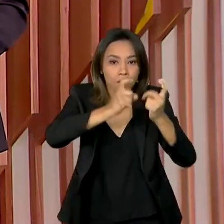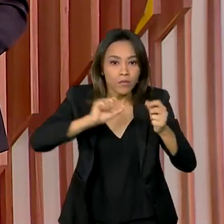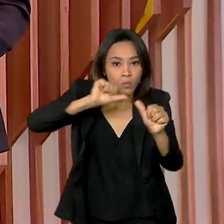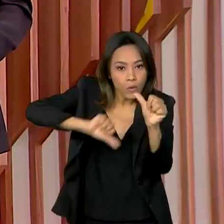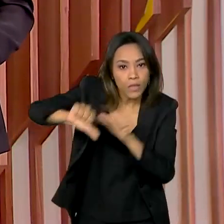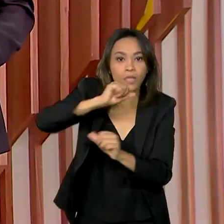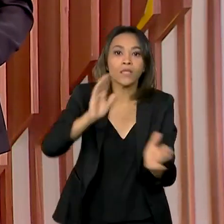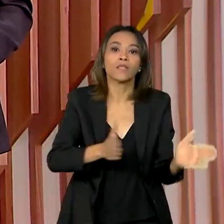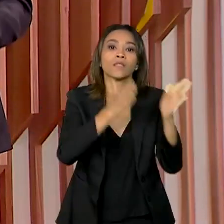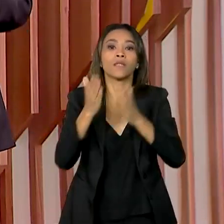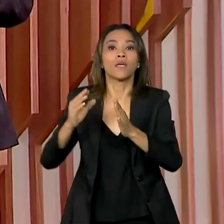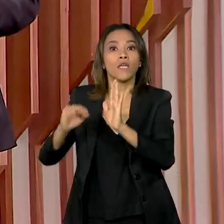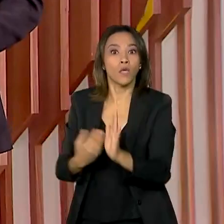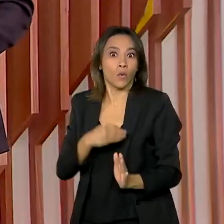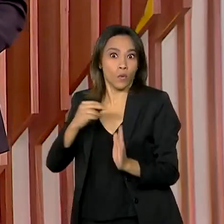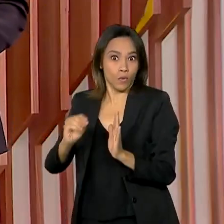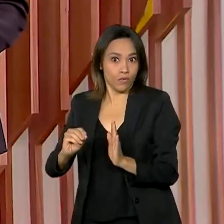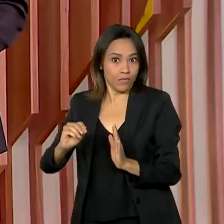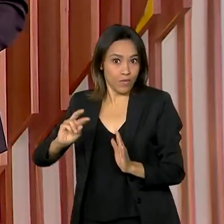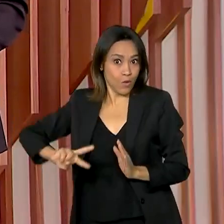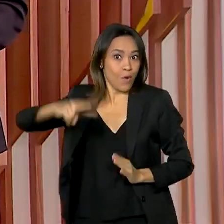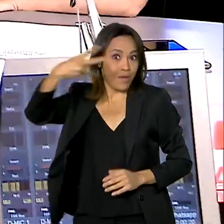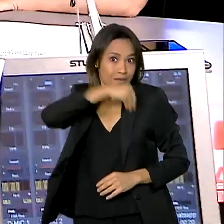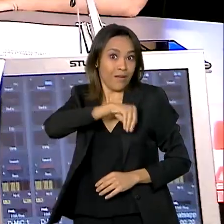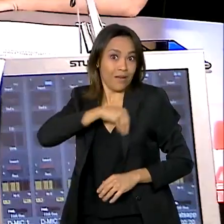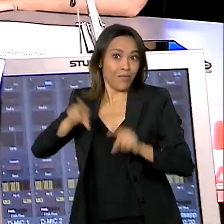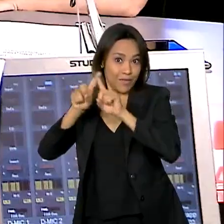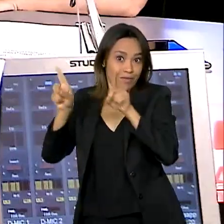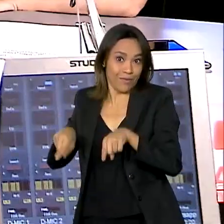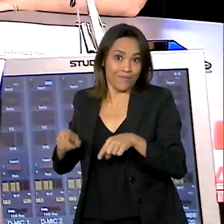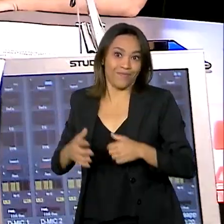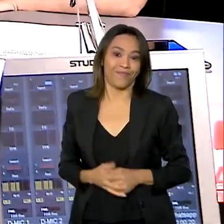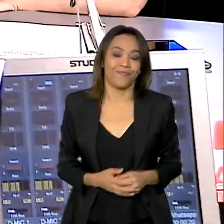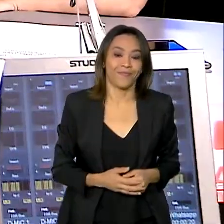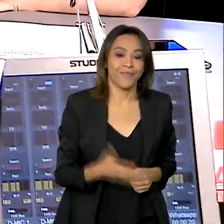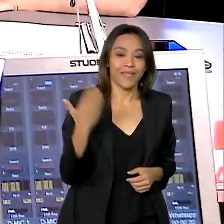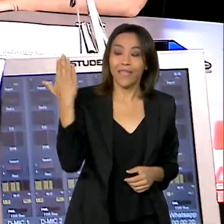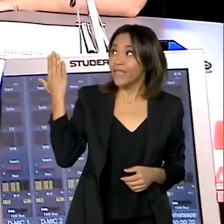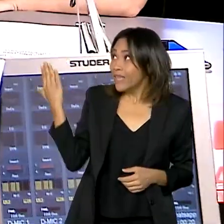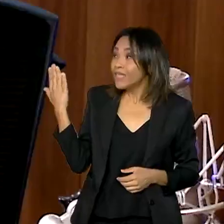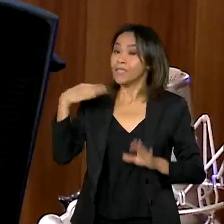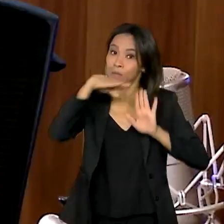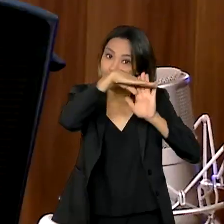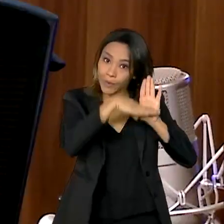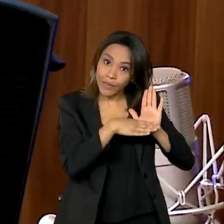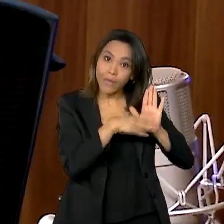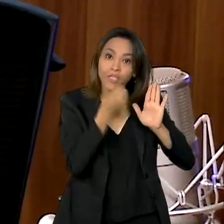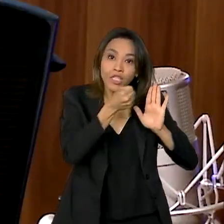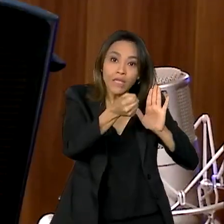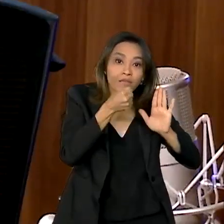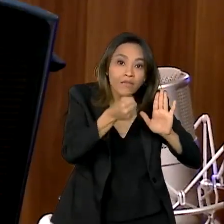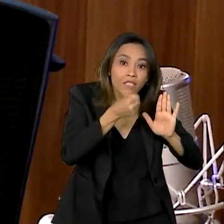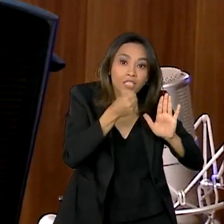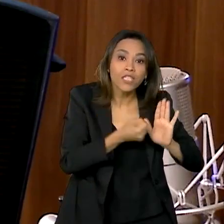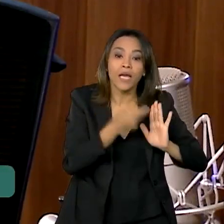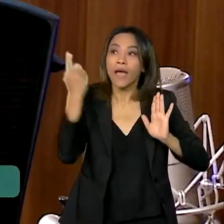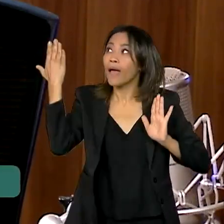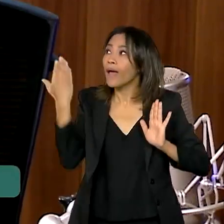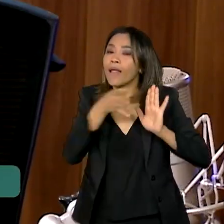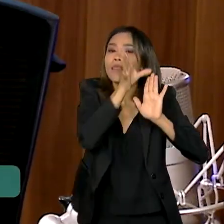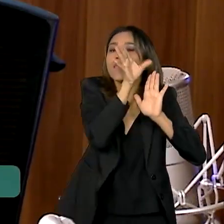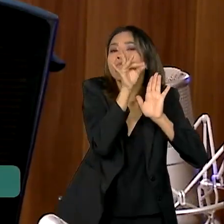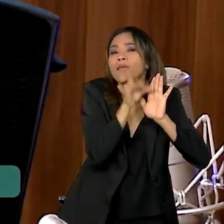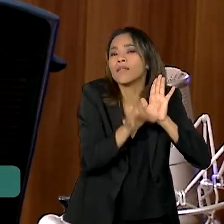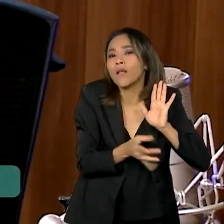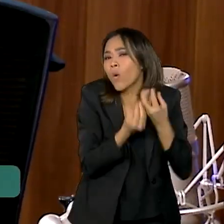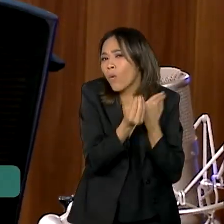para servidores públicos. Vamos acompanhar. No programa Bom Dia Ministra, Esther Dweck detalhou como será a